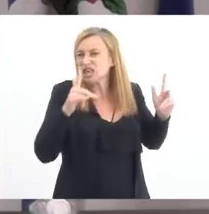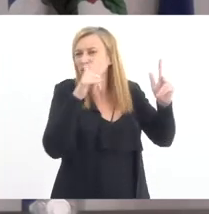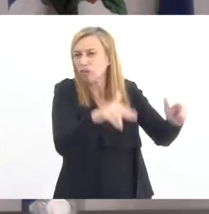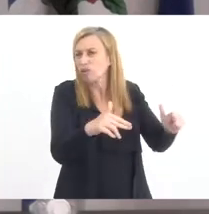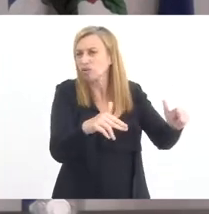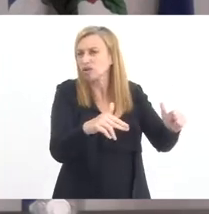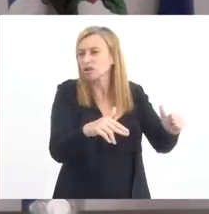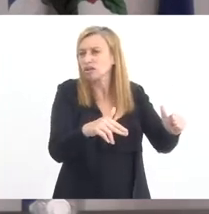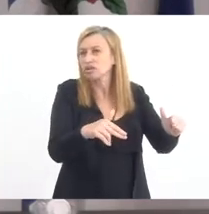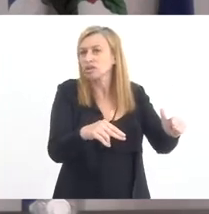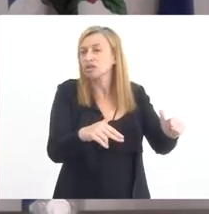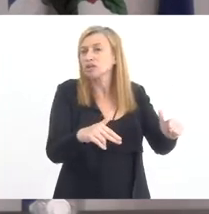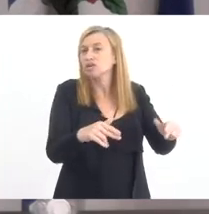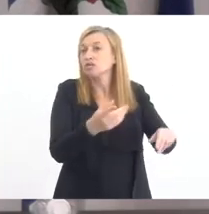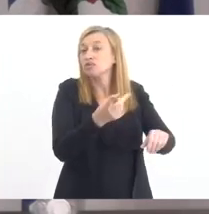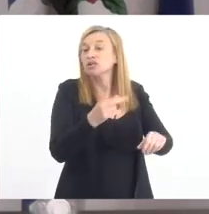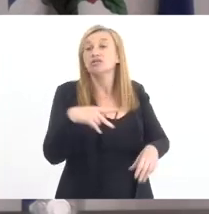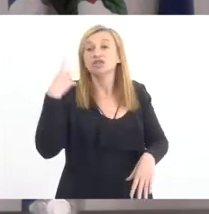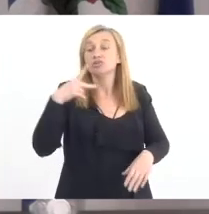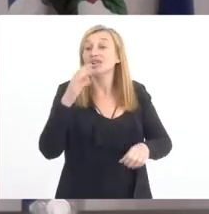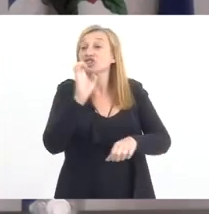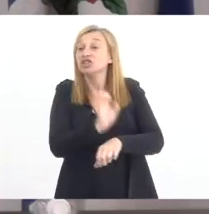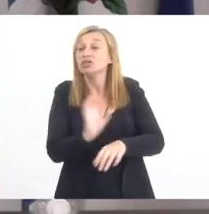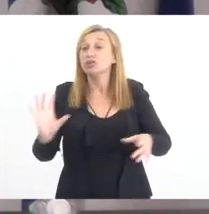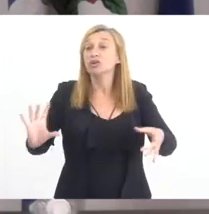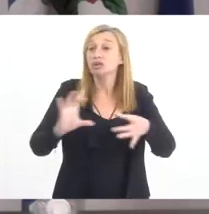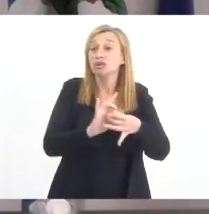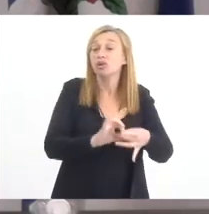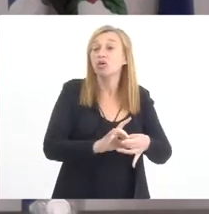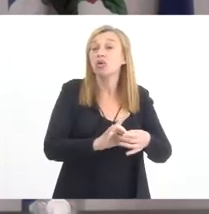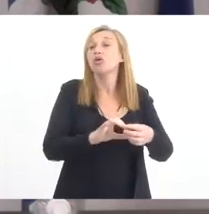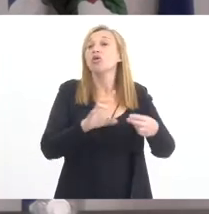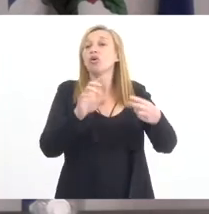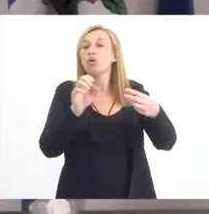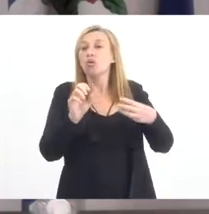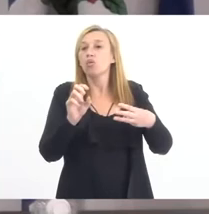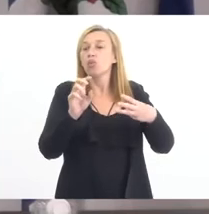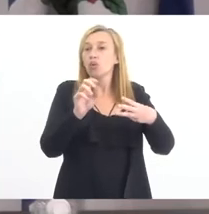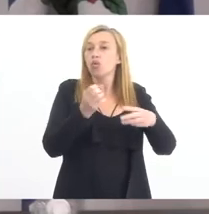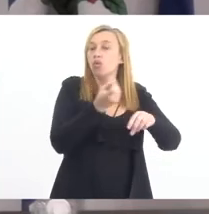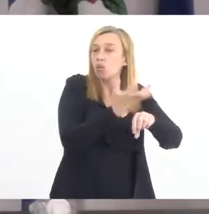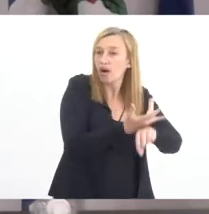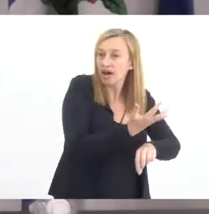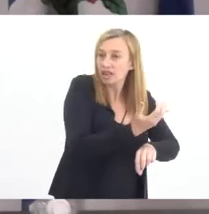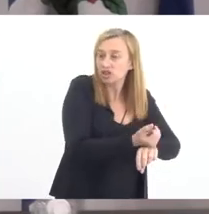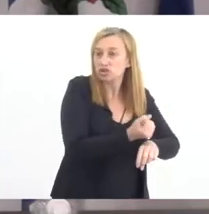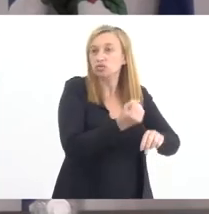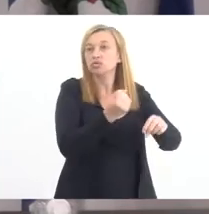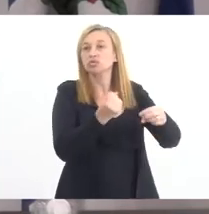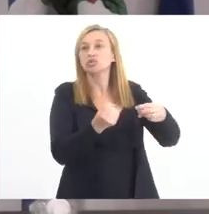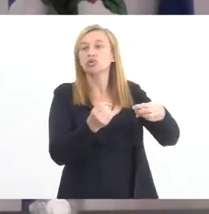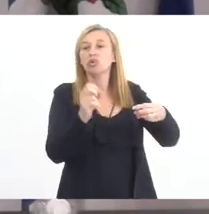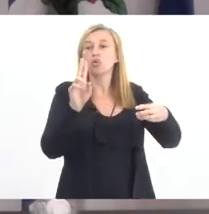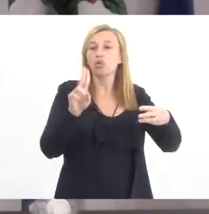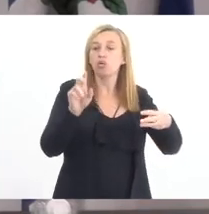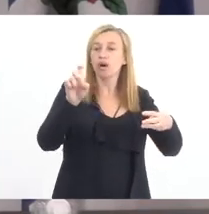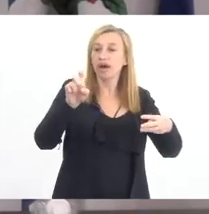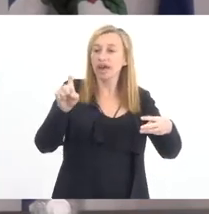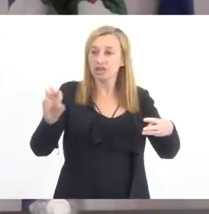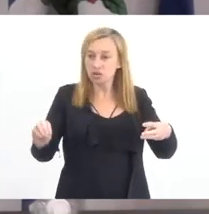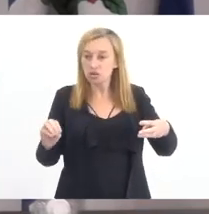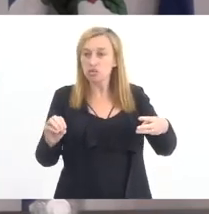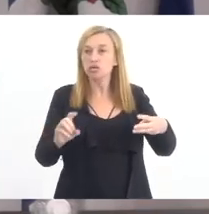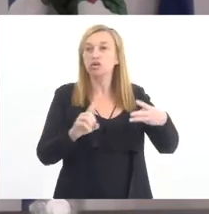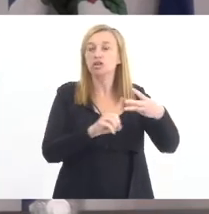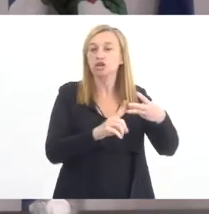vestibular, porque é o vestibular estadual, integrado, UERJ, UESO, Corpo de Bombeiros, sempre foi o mesmo vestibular, deixou de ser o